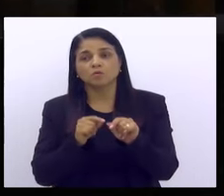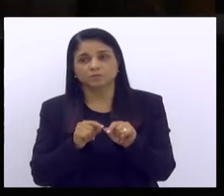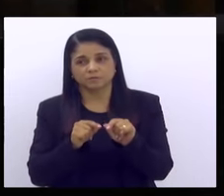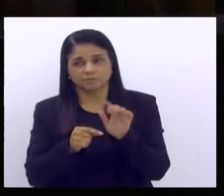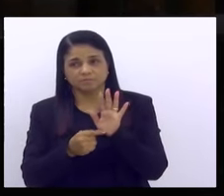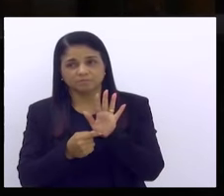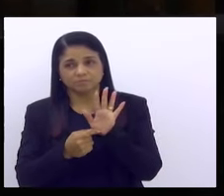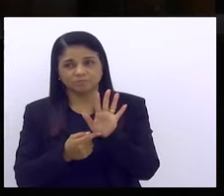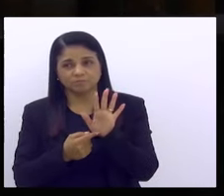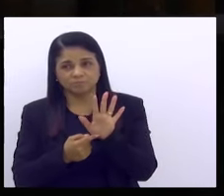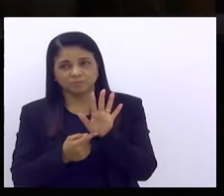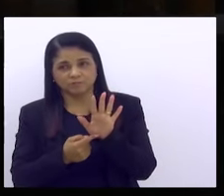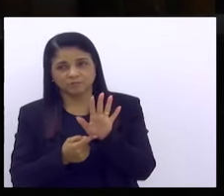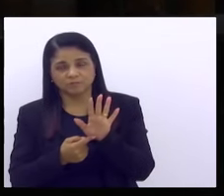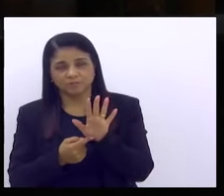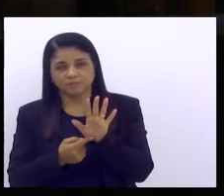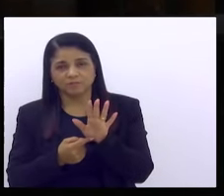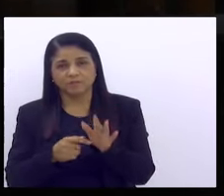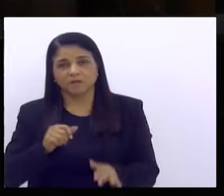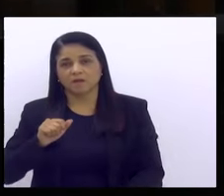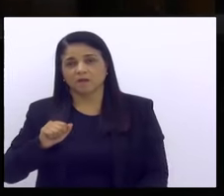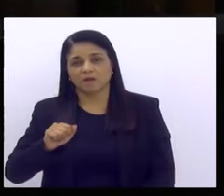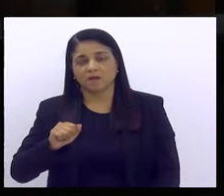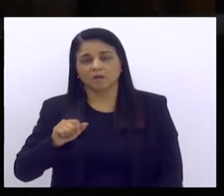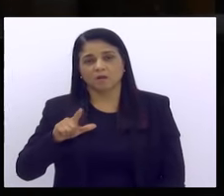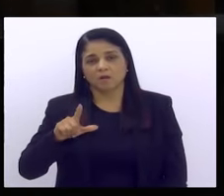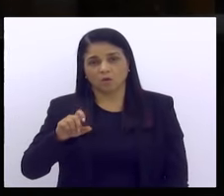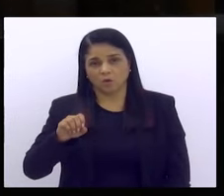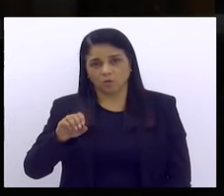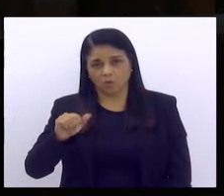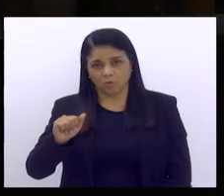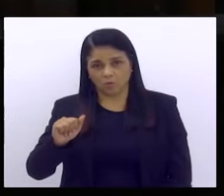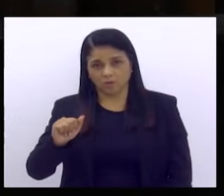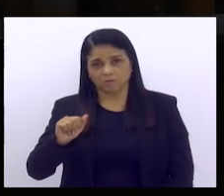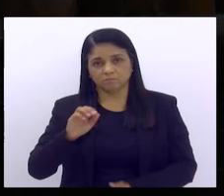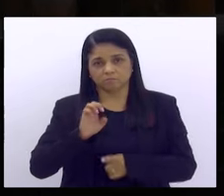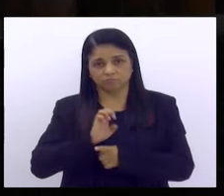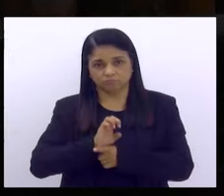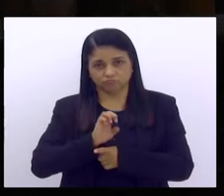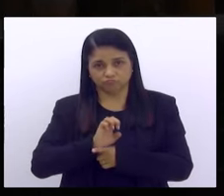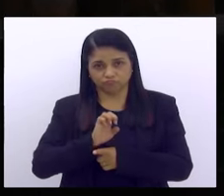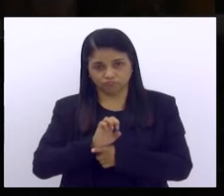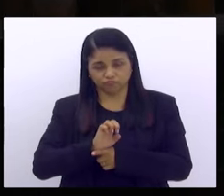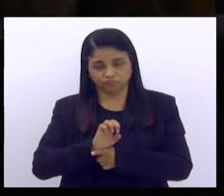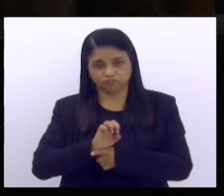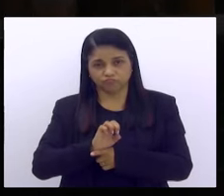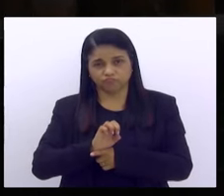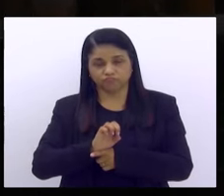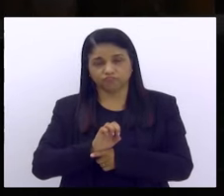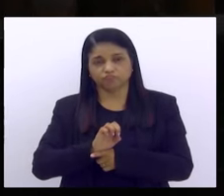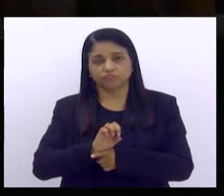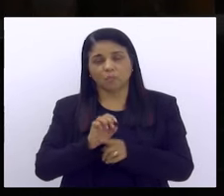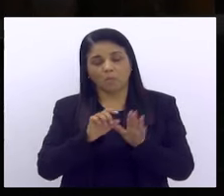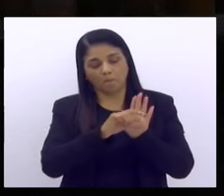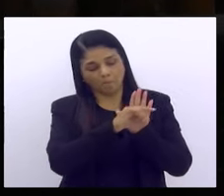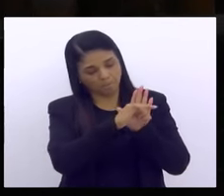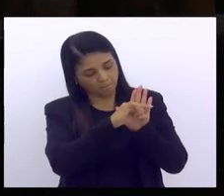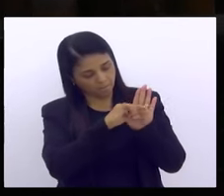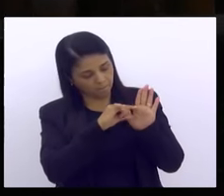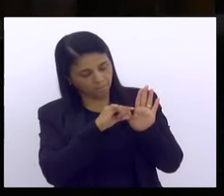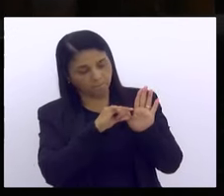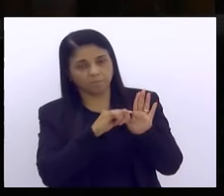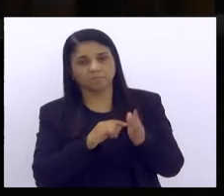consta na LOA do Estado o seguinte parágrafo: